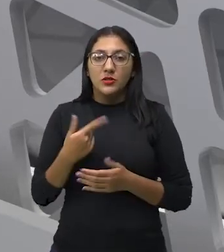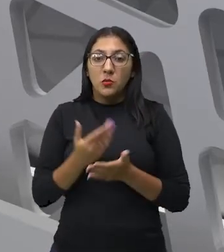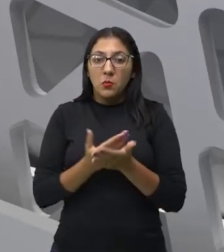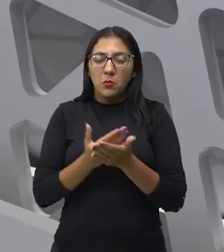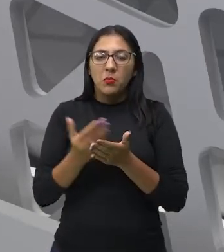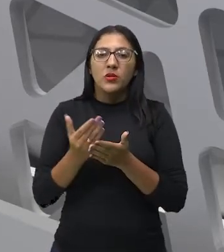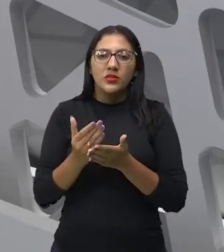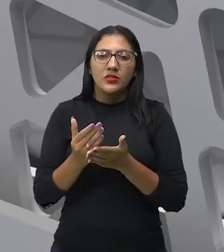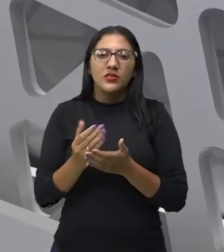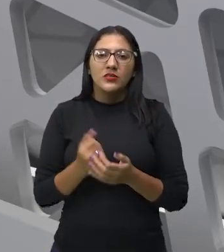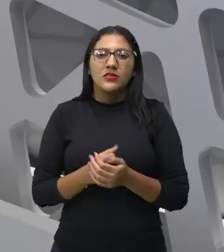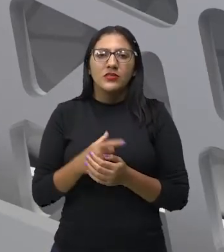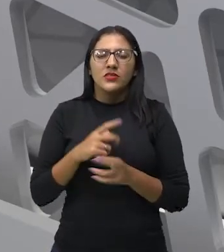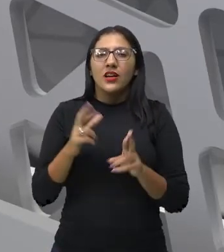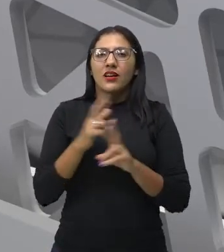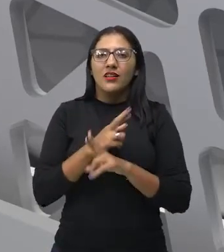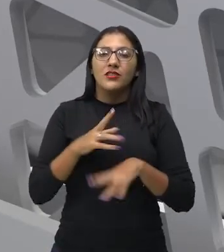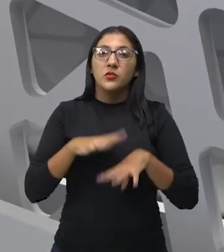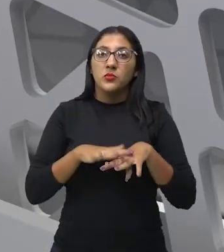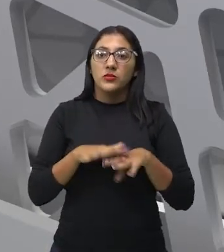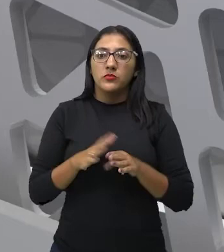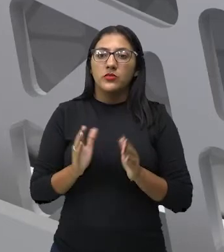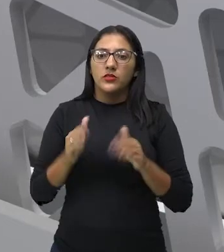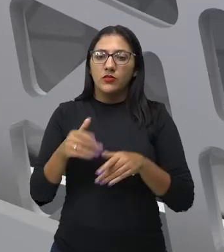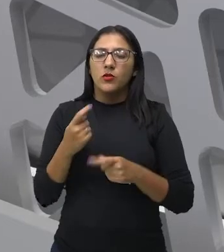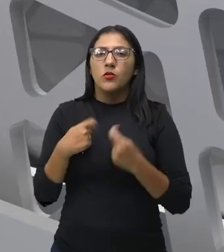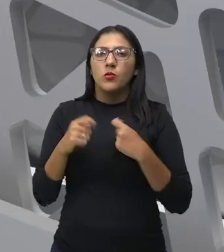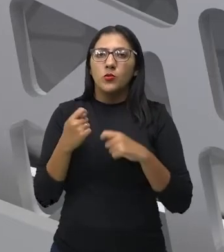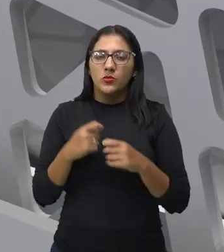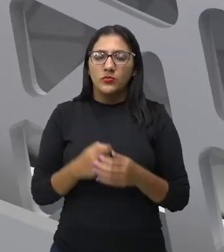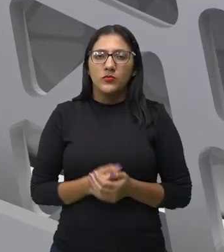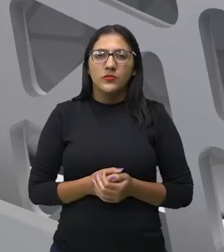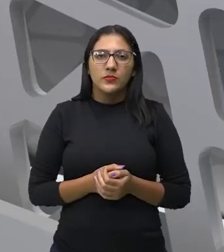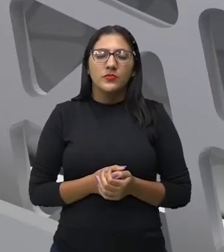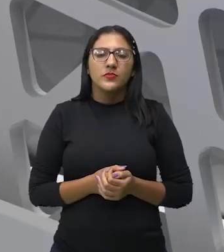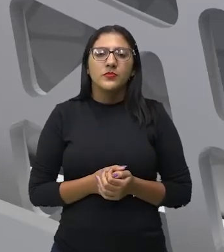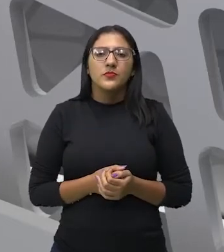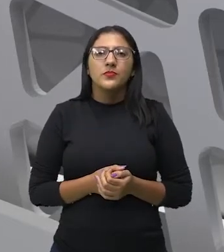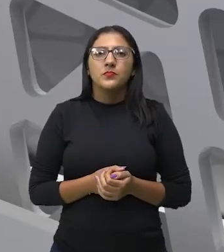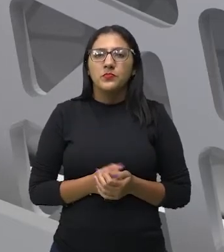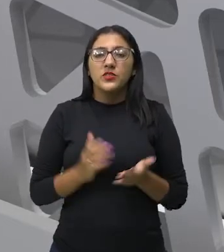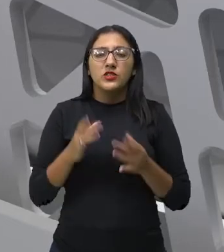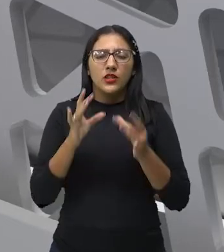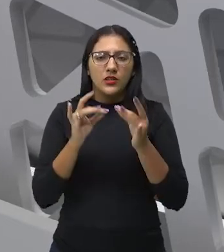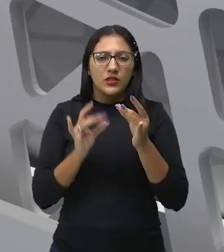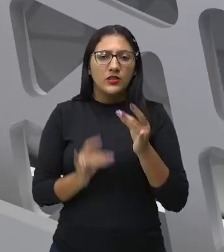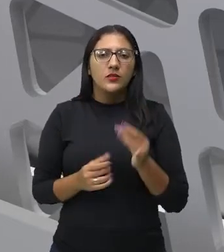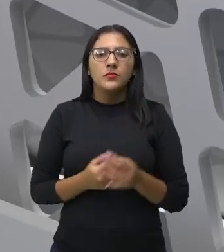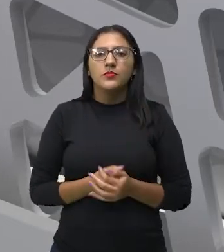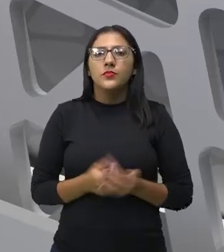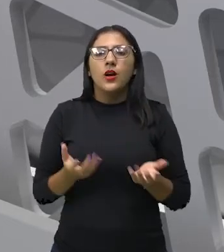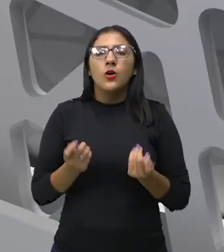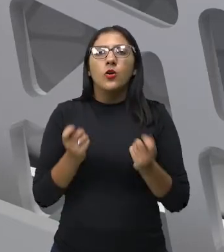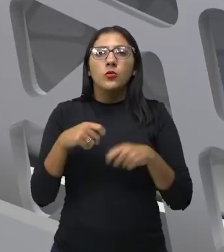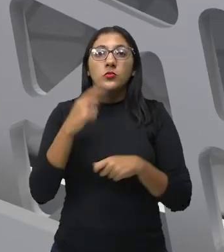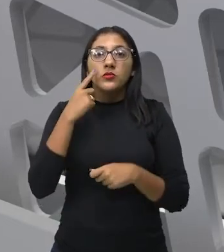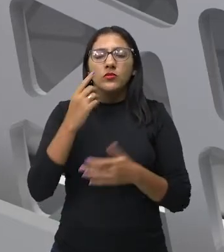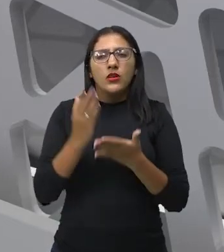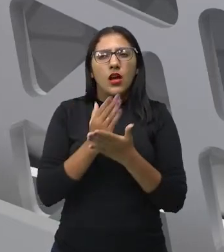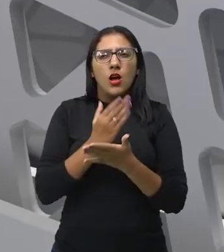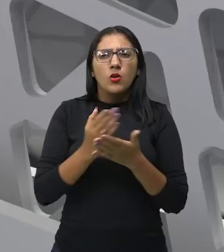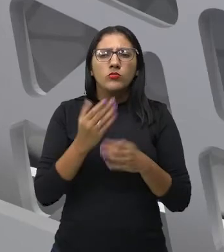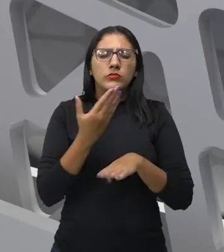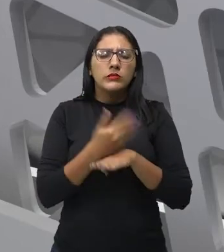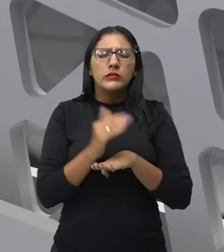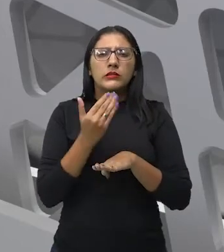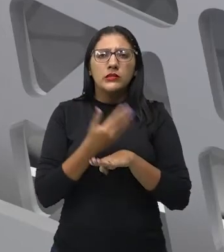aqui é um pouco já da matemática financeira, tá legal? Então, dito tudo isto, então agora vamos resolver alguns